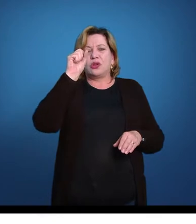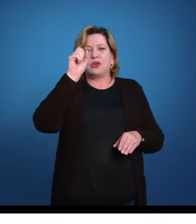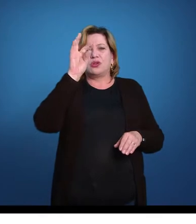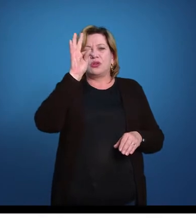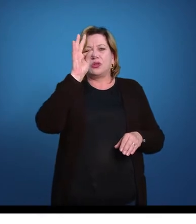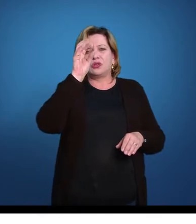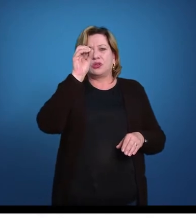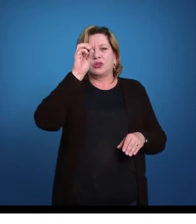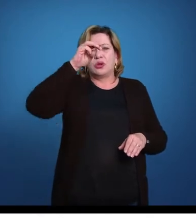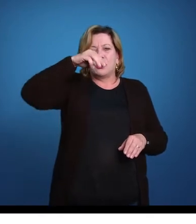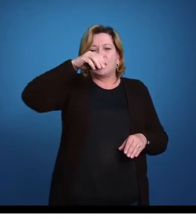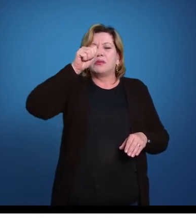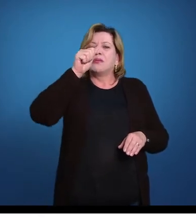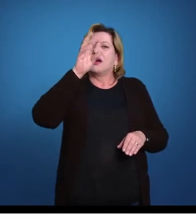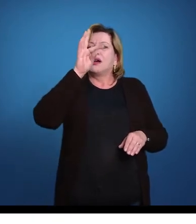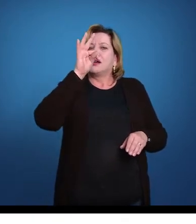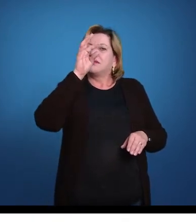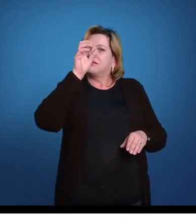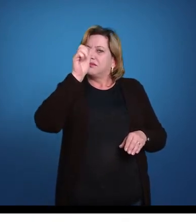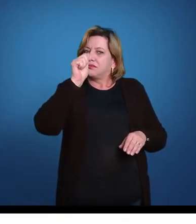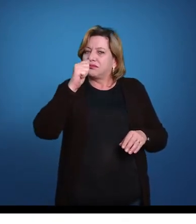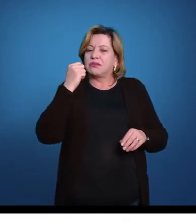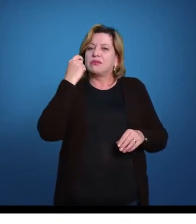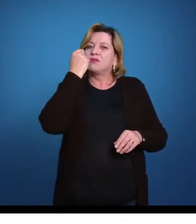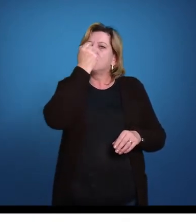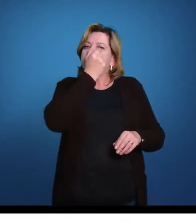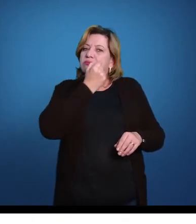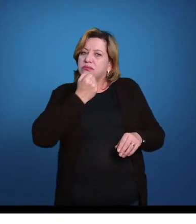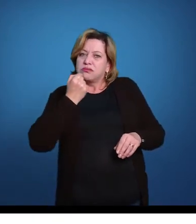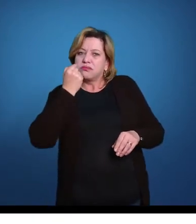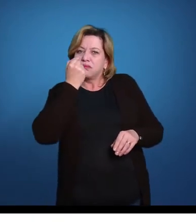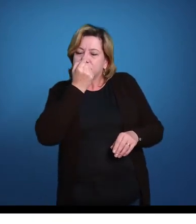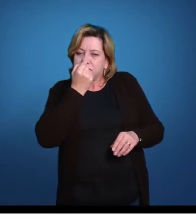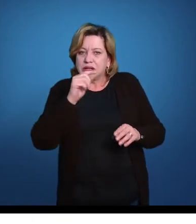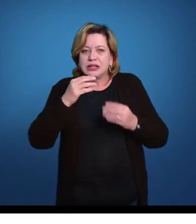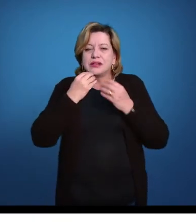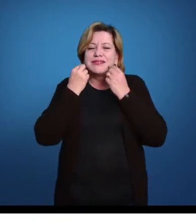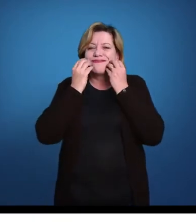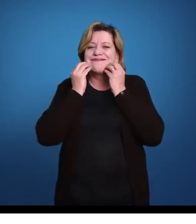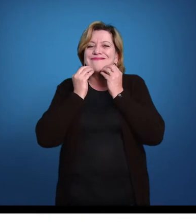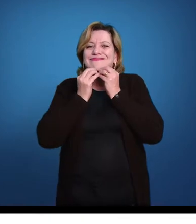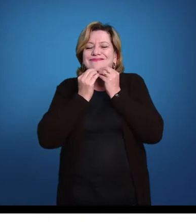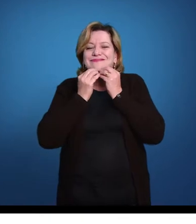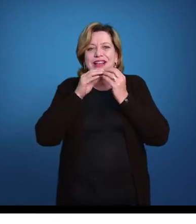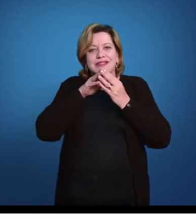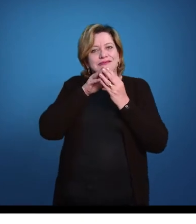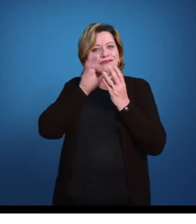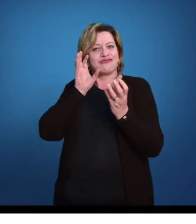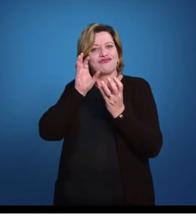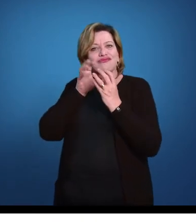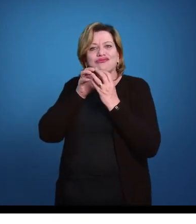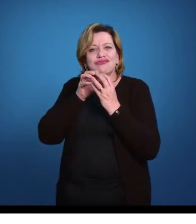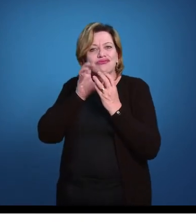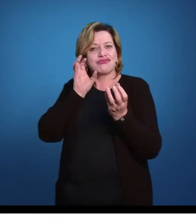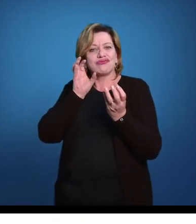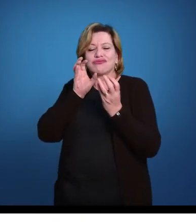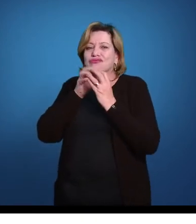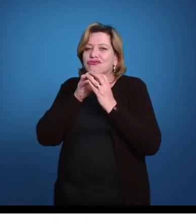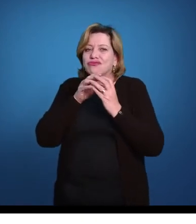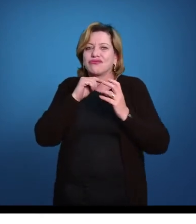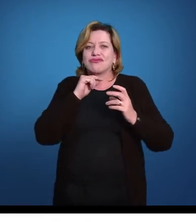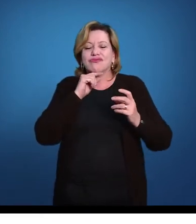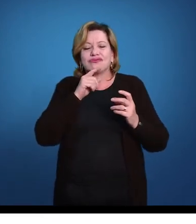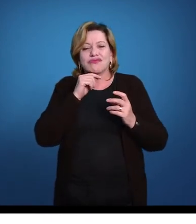então boca circular. Então como eles não têm uma boca, não têm uma mandíbula como a nossa, que abre e fecha como a gente, não tem essa